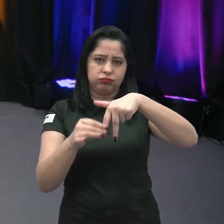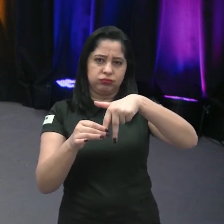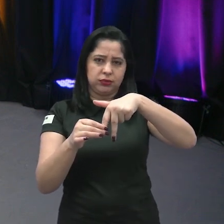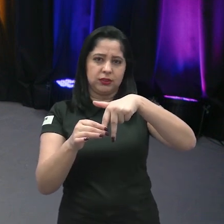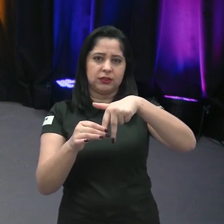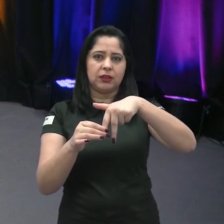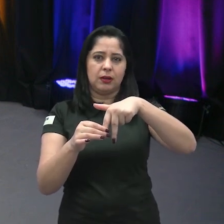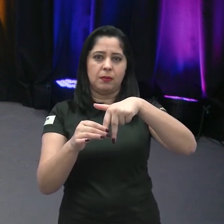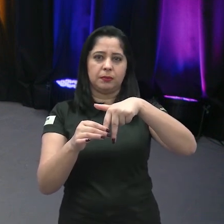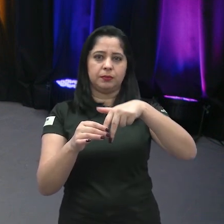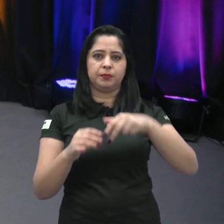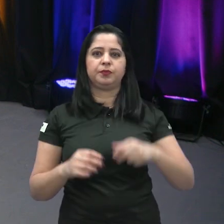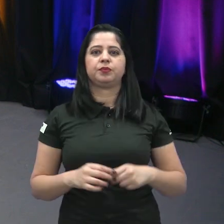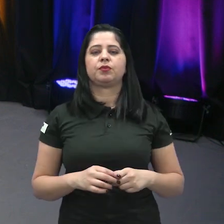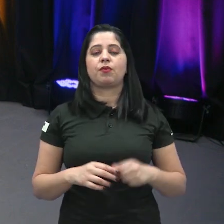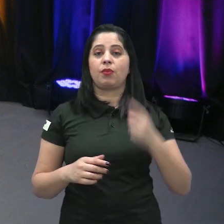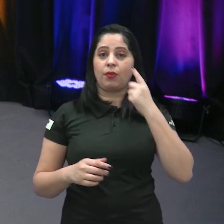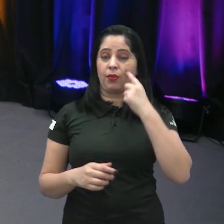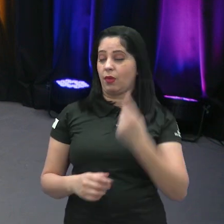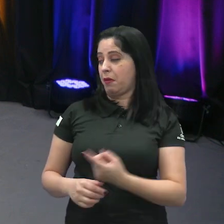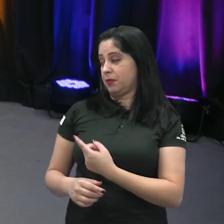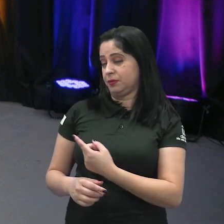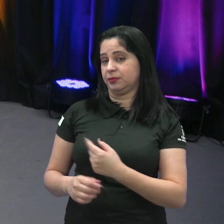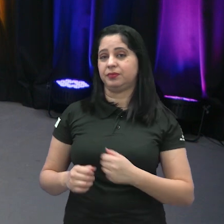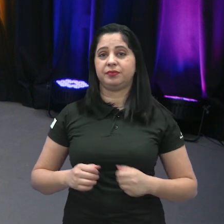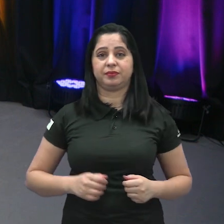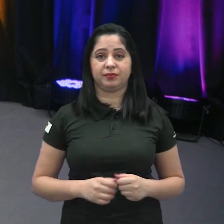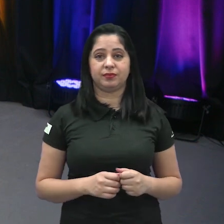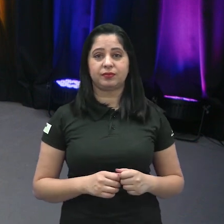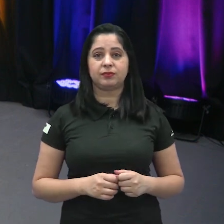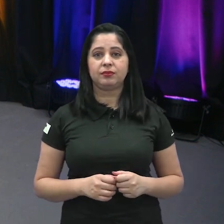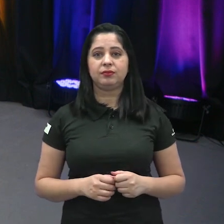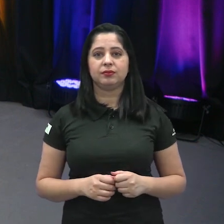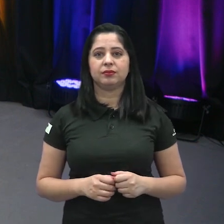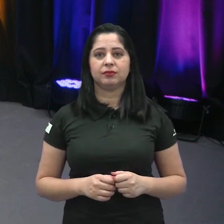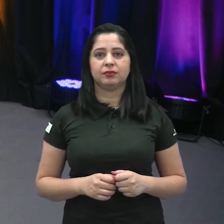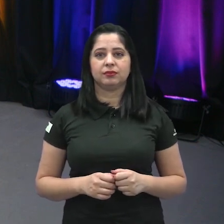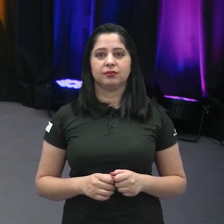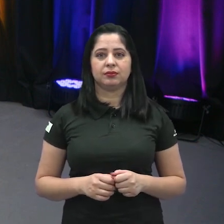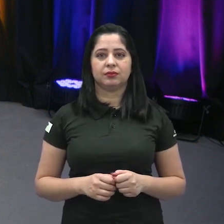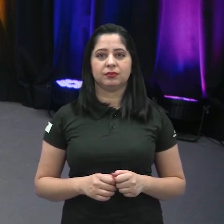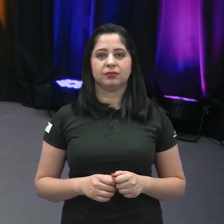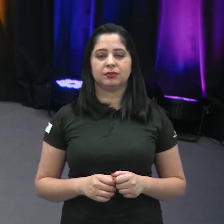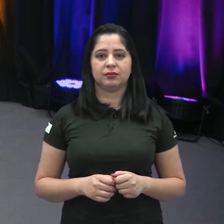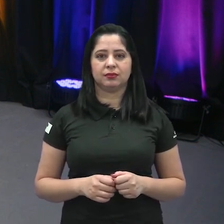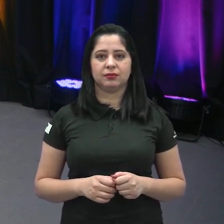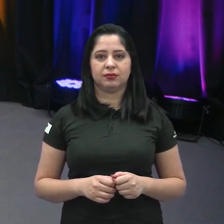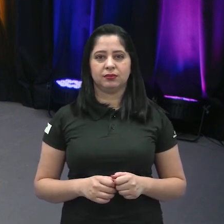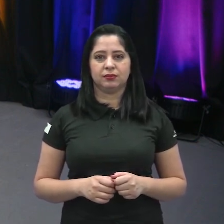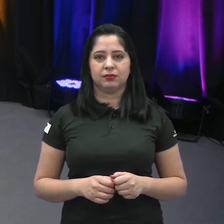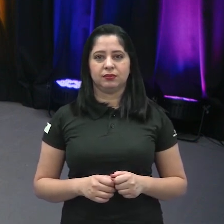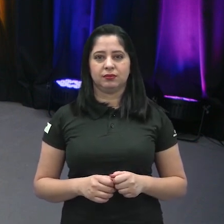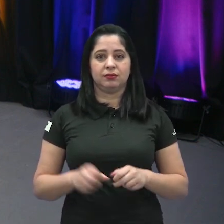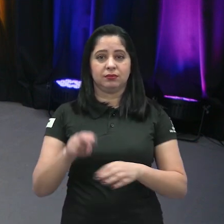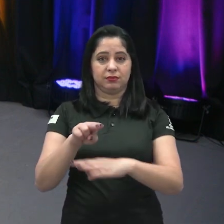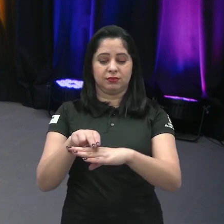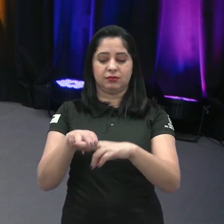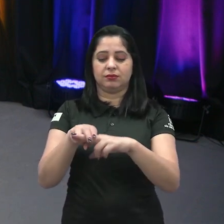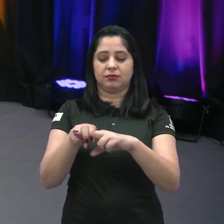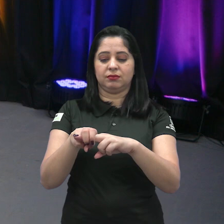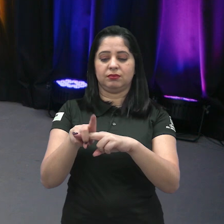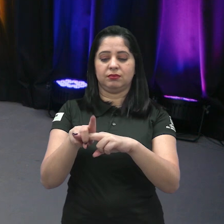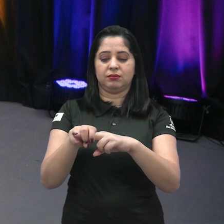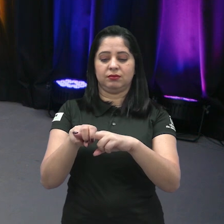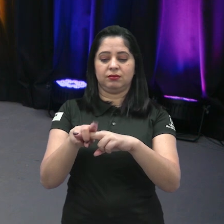carga nenhuma, vamos fazer o trabalho da contração da região do quadríceps. Arruma a postura, deixa a perninha firminha,